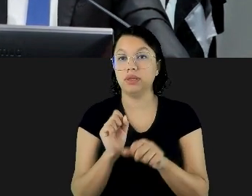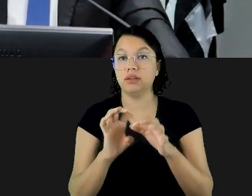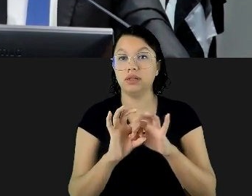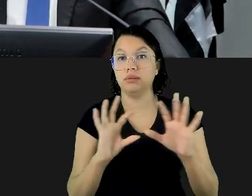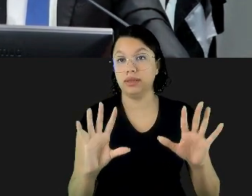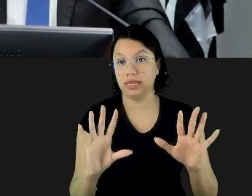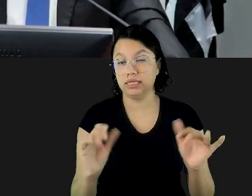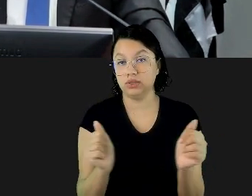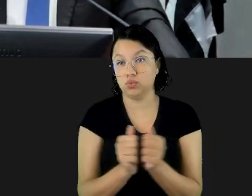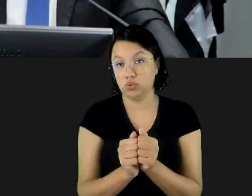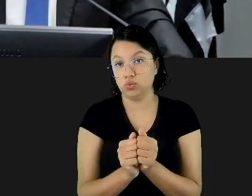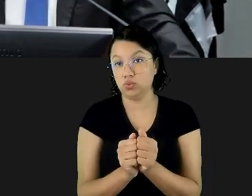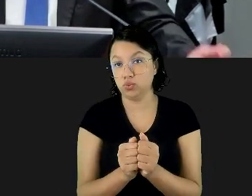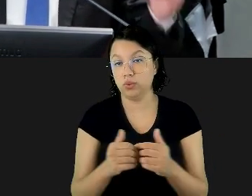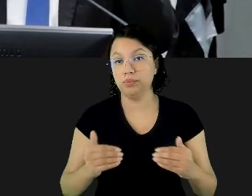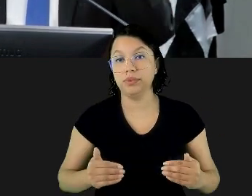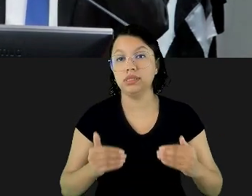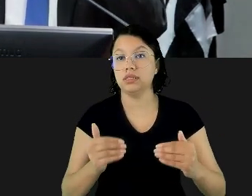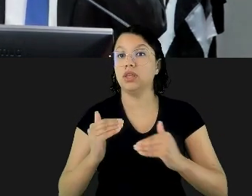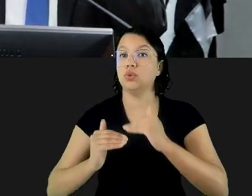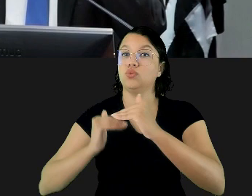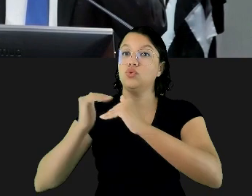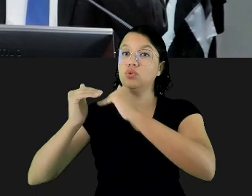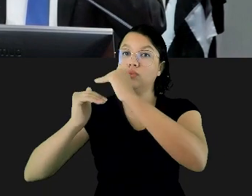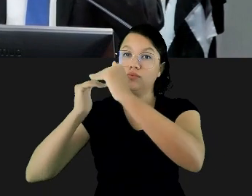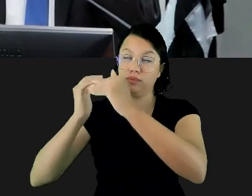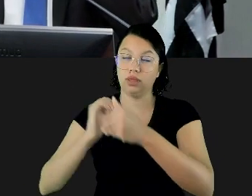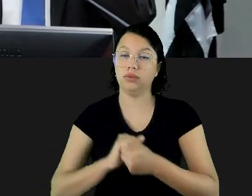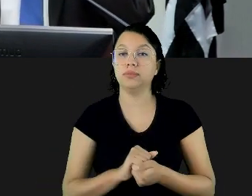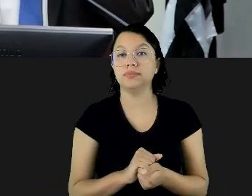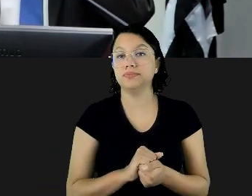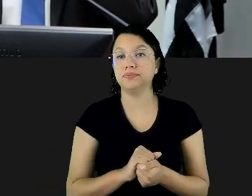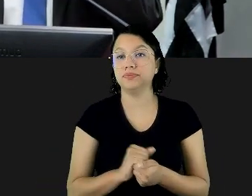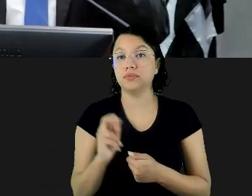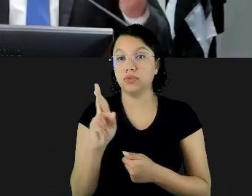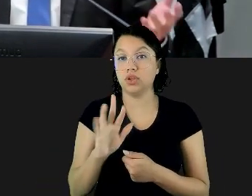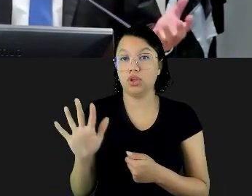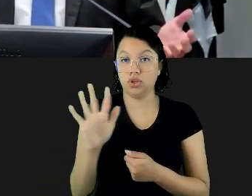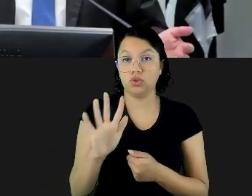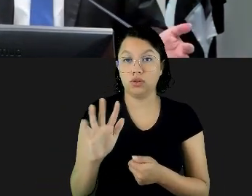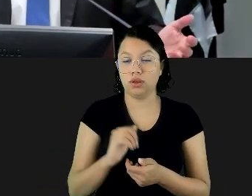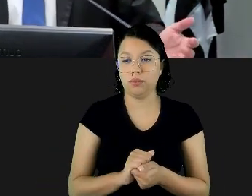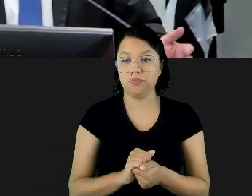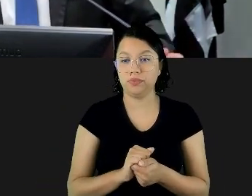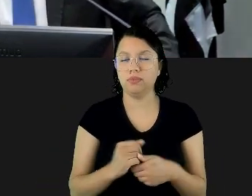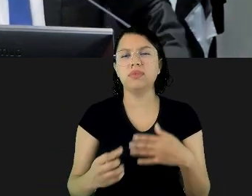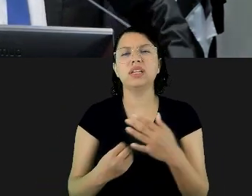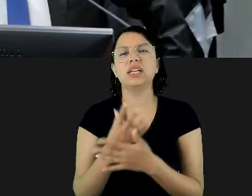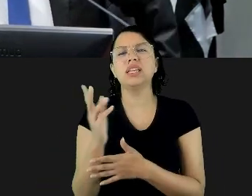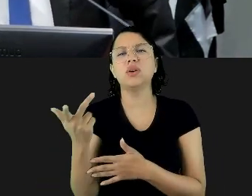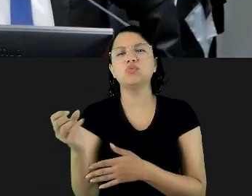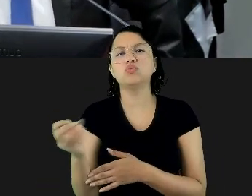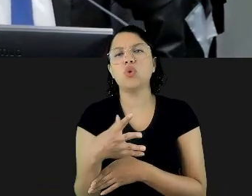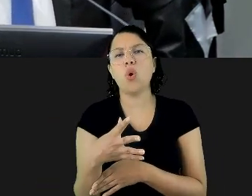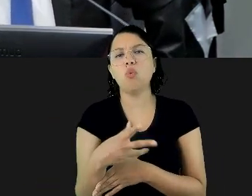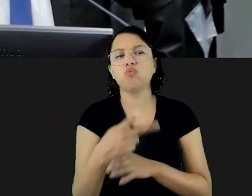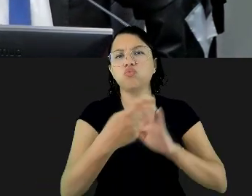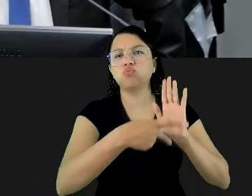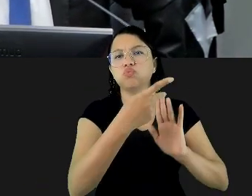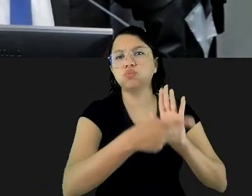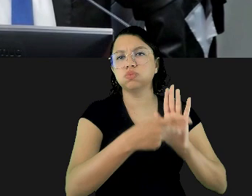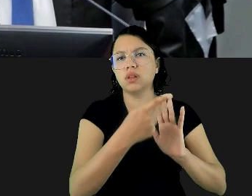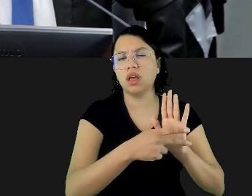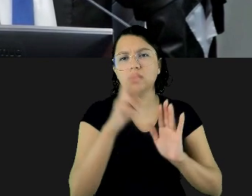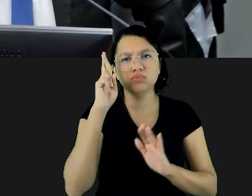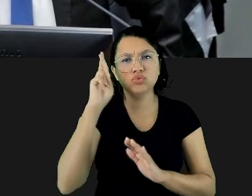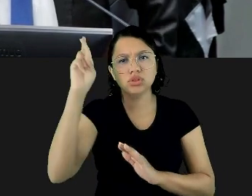junto ao Ministério do Desenvolvimento Regional para elaborar um novo plano diretor para a cidade. Ainda mais a